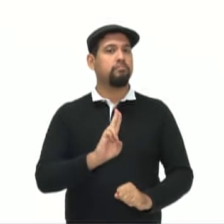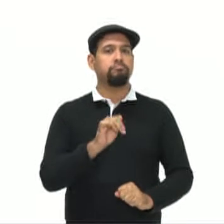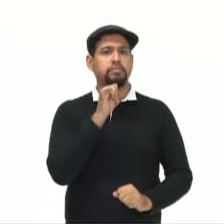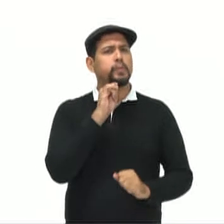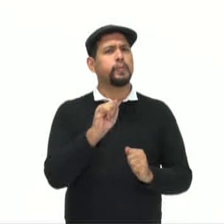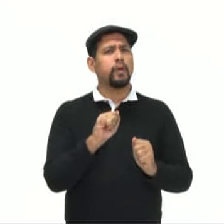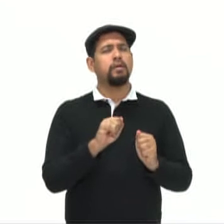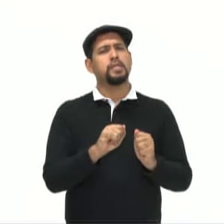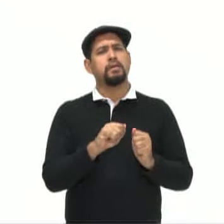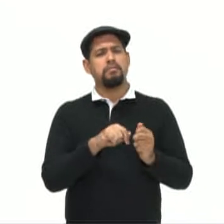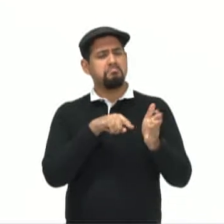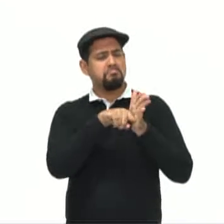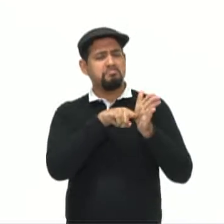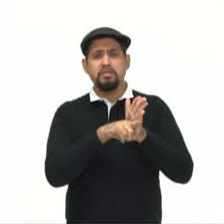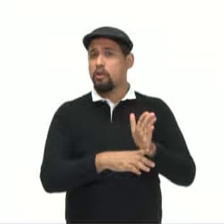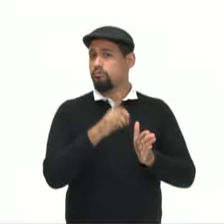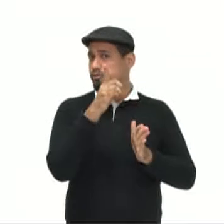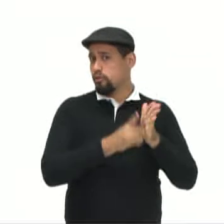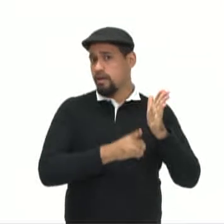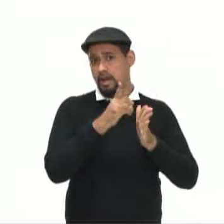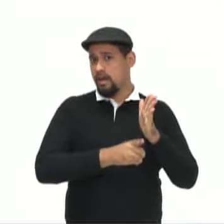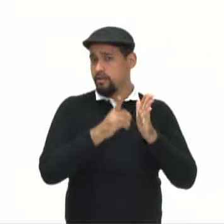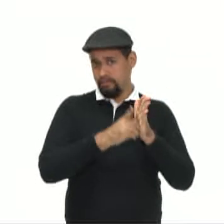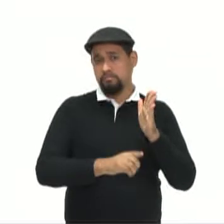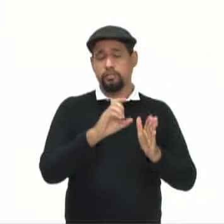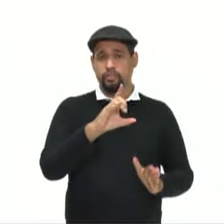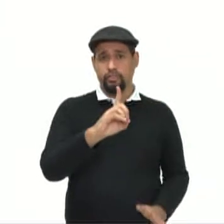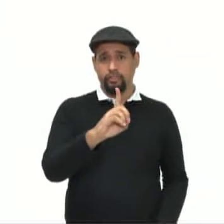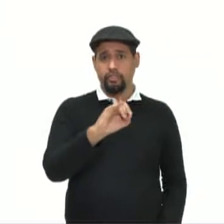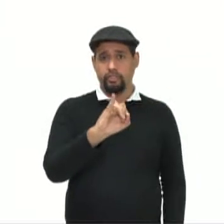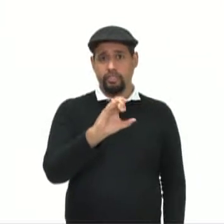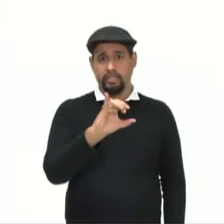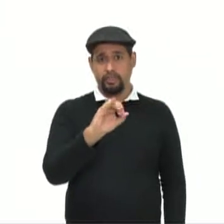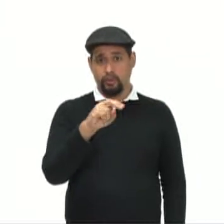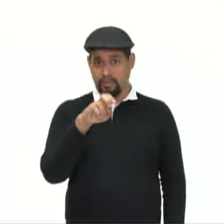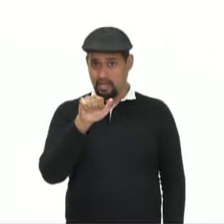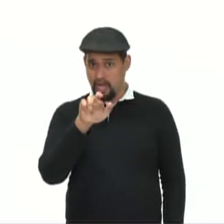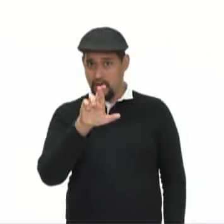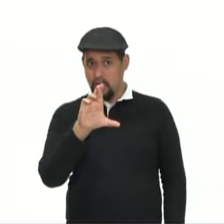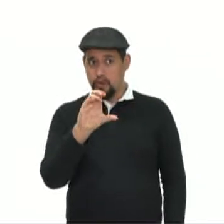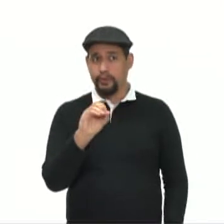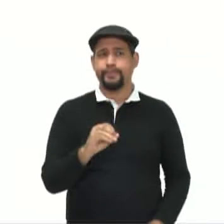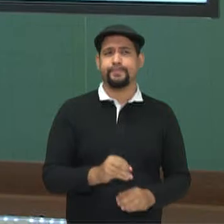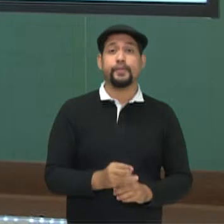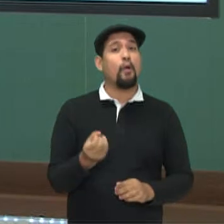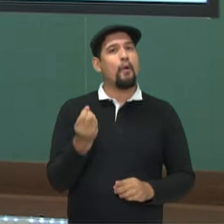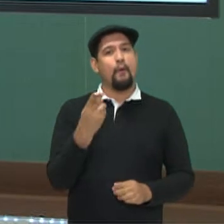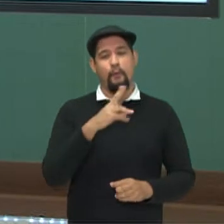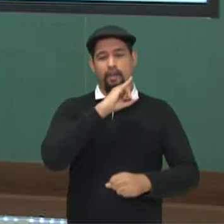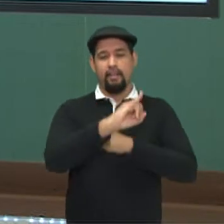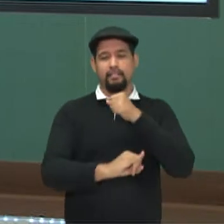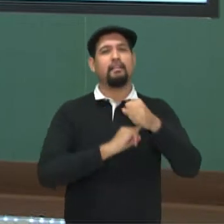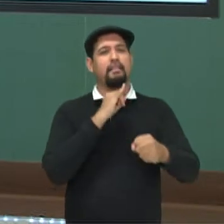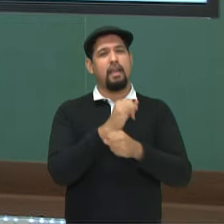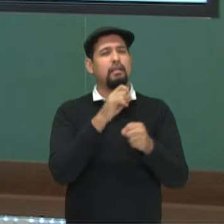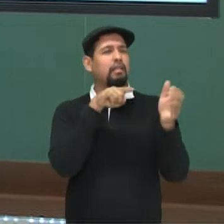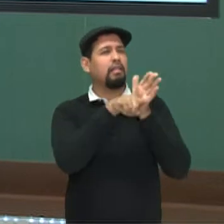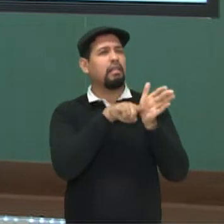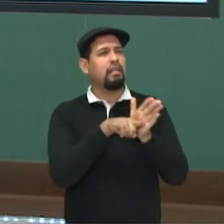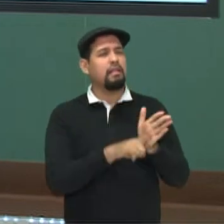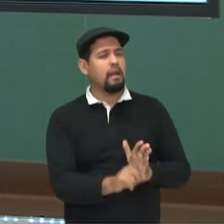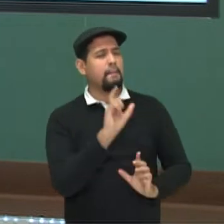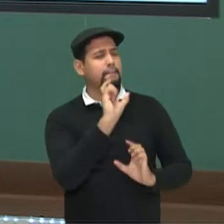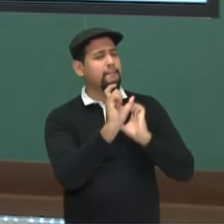pode buscar o significado em um dicionário, se você tiver um dicionário impresso, online, que eu acho que hoje é o mais comum, né? Vocês pesquisam ali na hora,